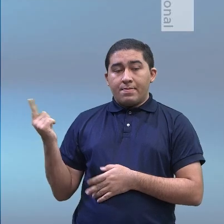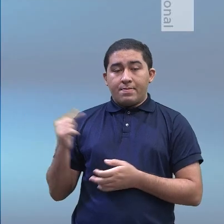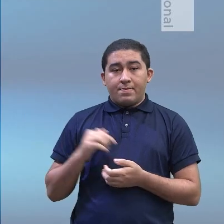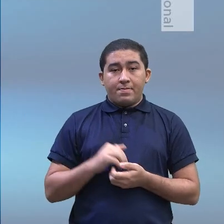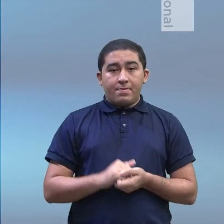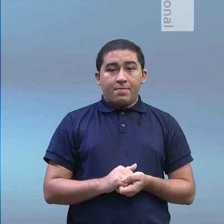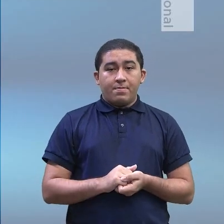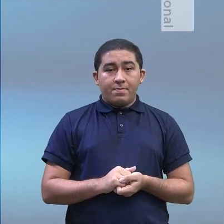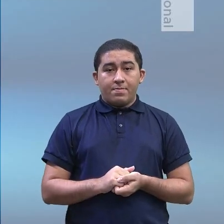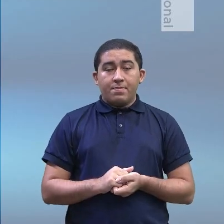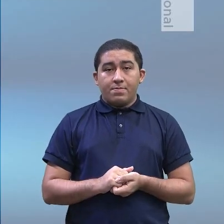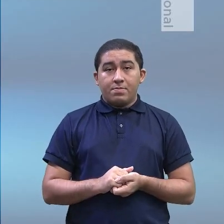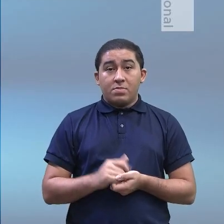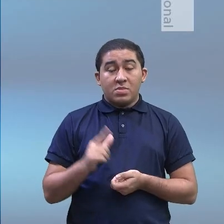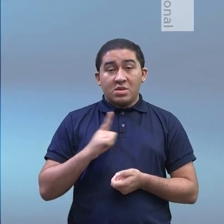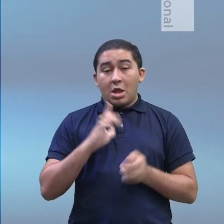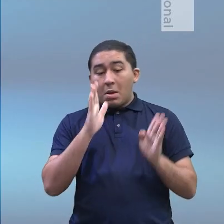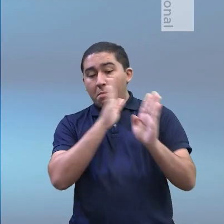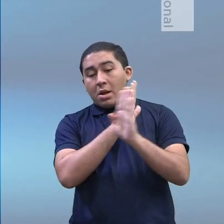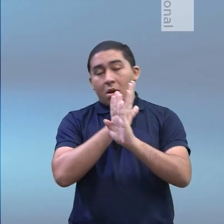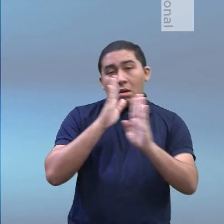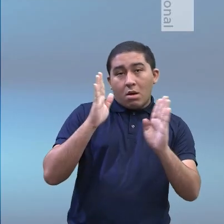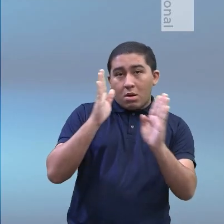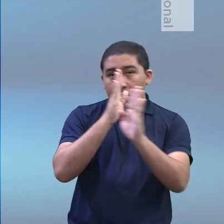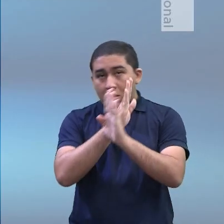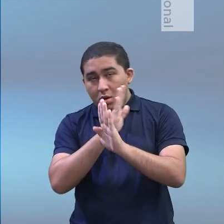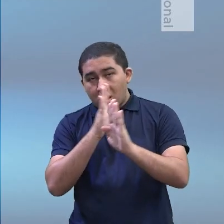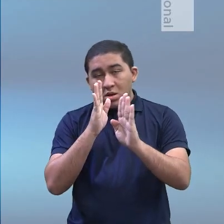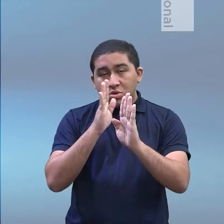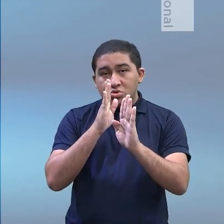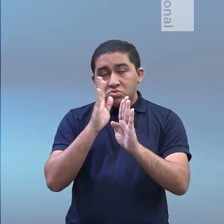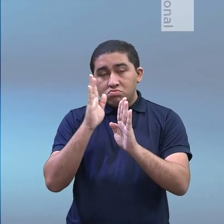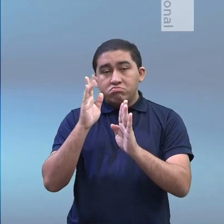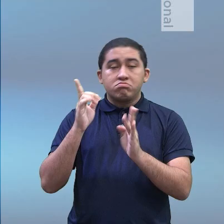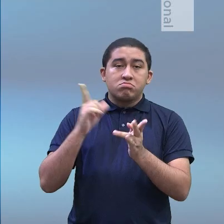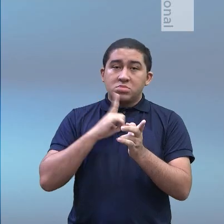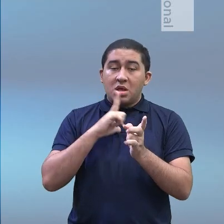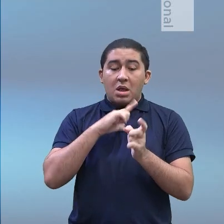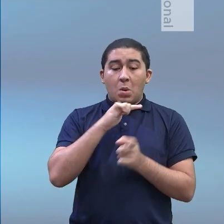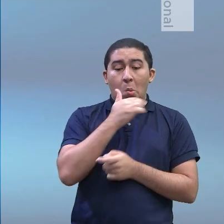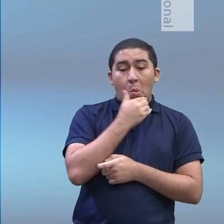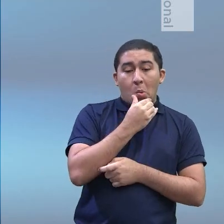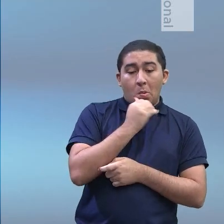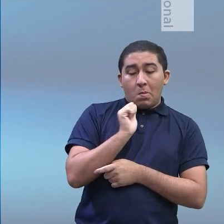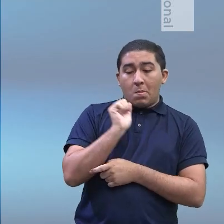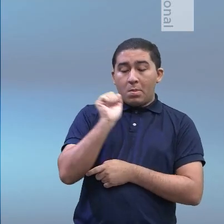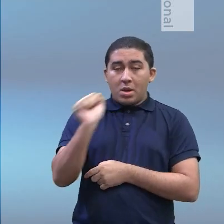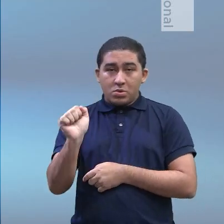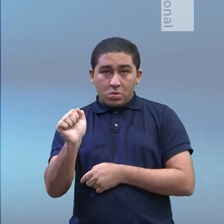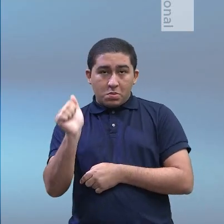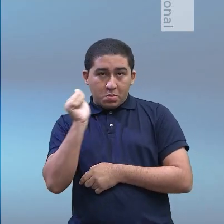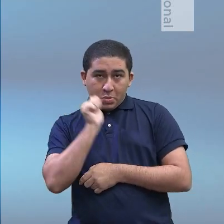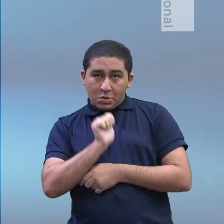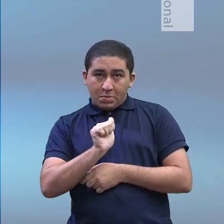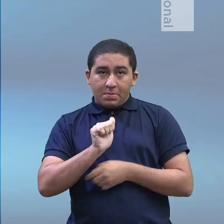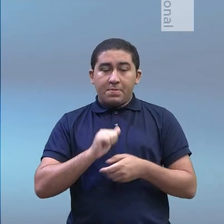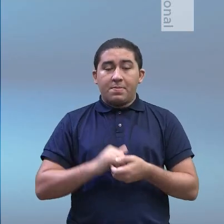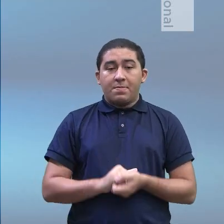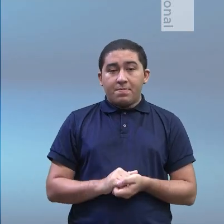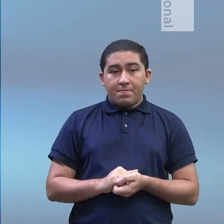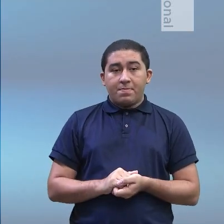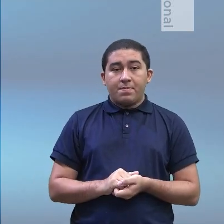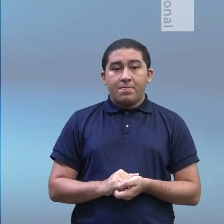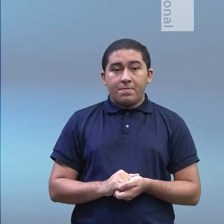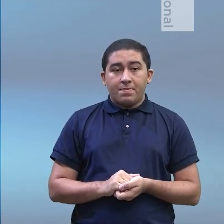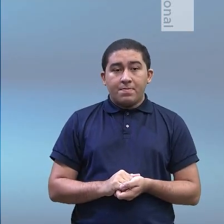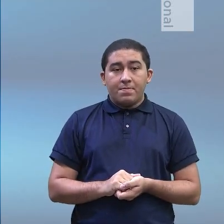estavam embriagados, né? E aí ele acabou assassinando ela, né? E na segunda estrofe nós vamos